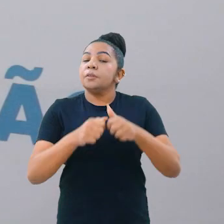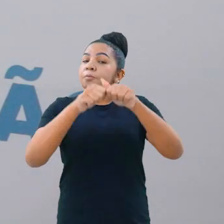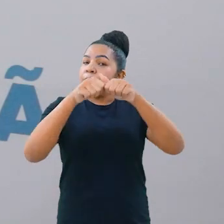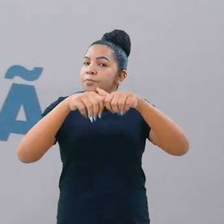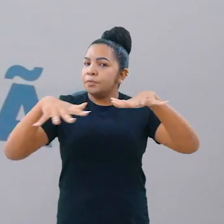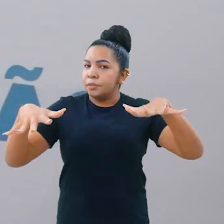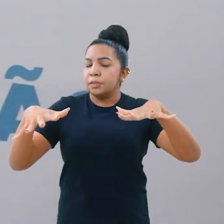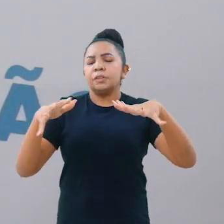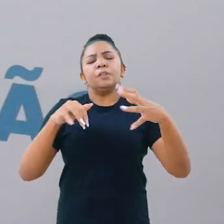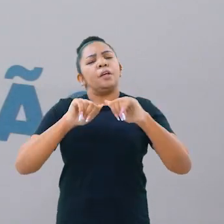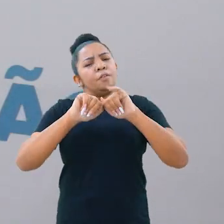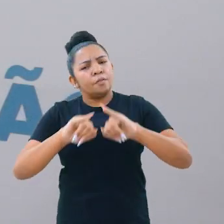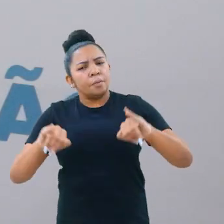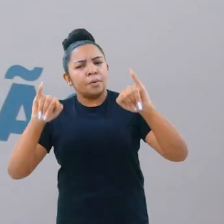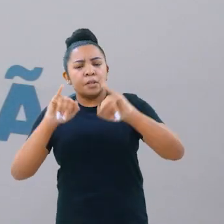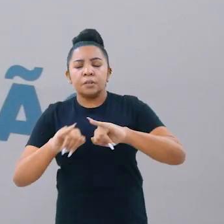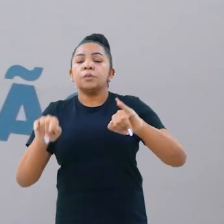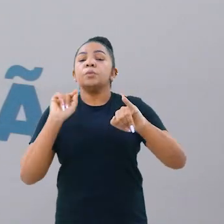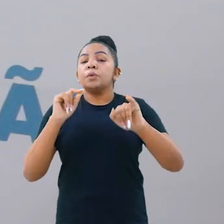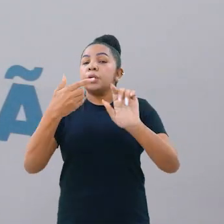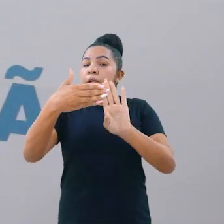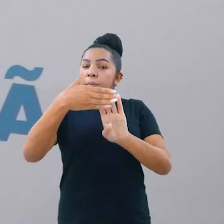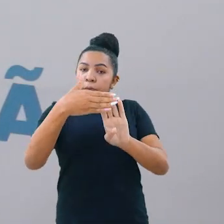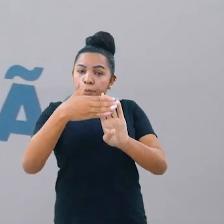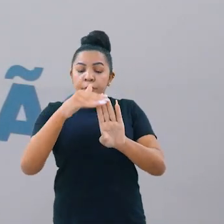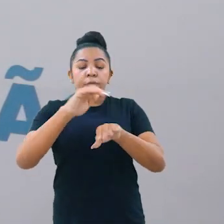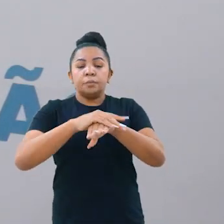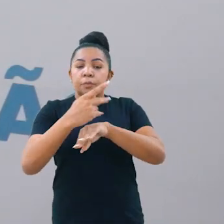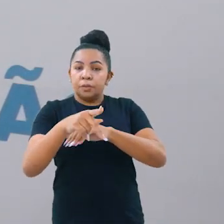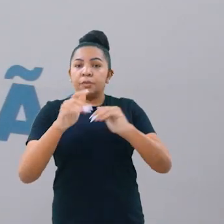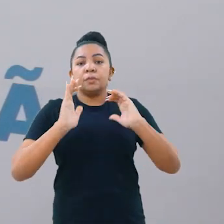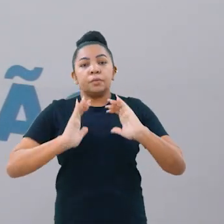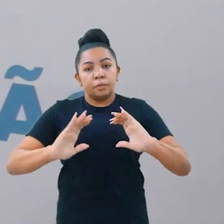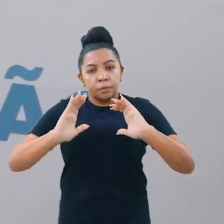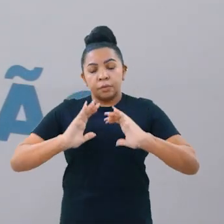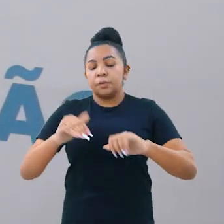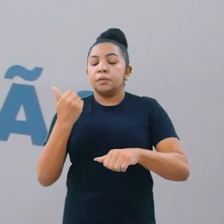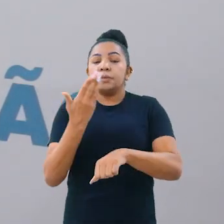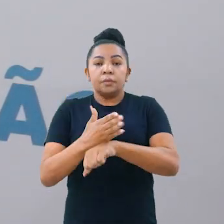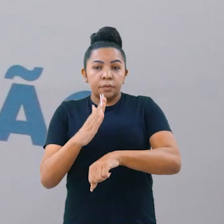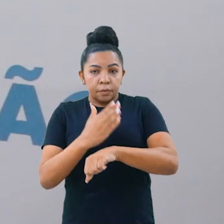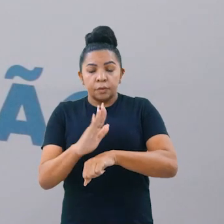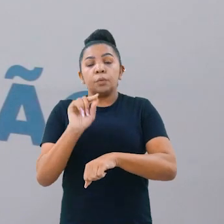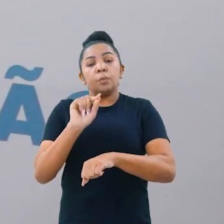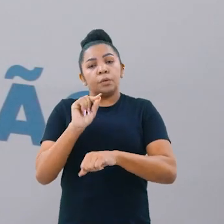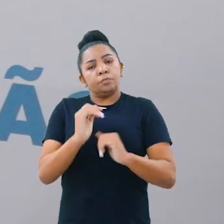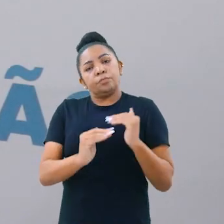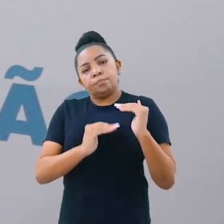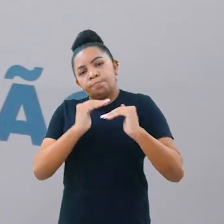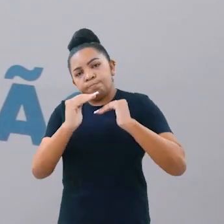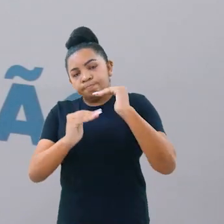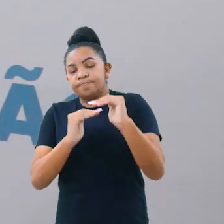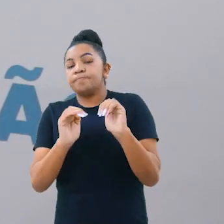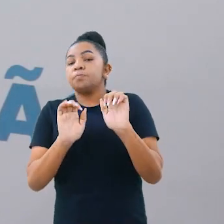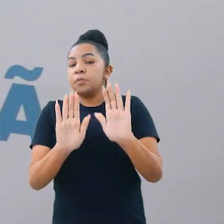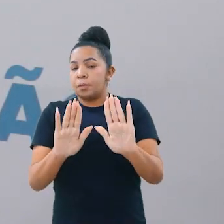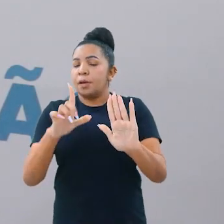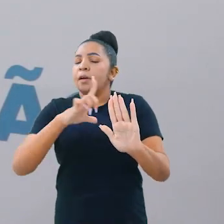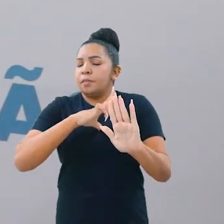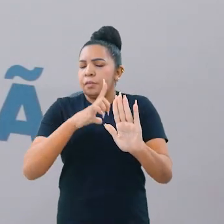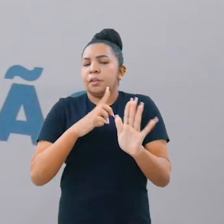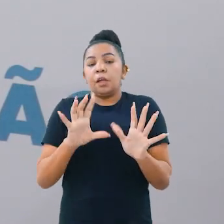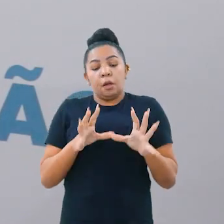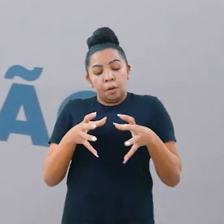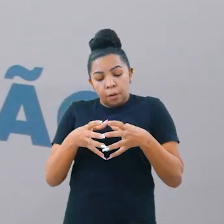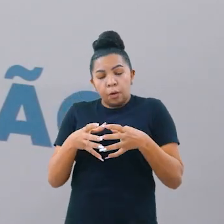A multiplicação das informações vai ser proposta por esta coordenação, Coordenação de Treinamento e Desenvolvimento, mas